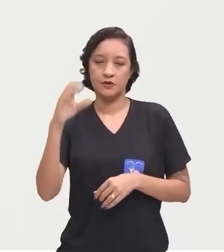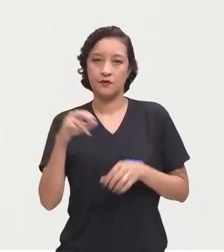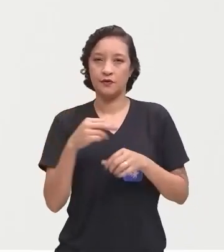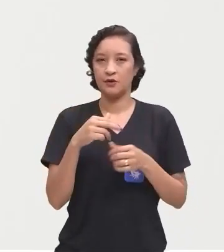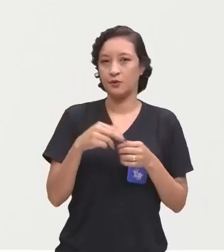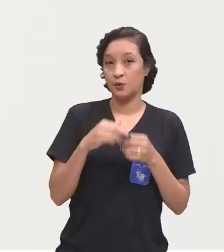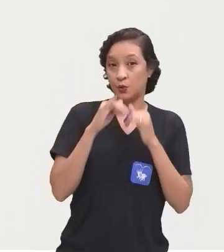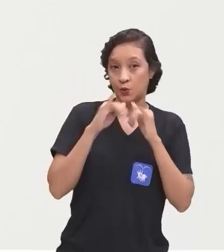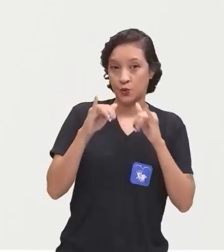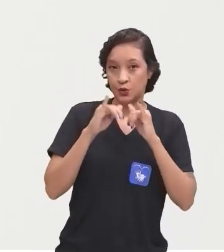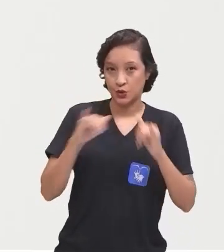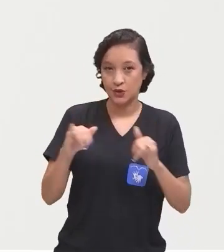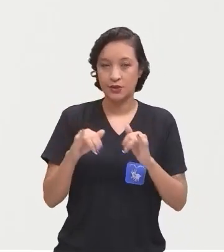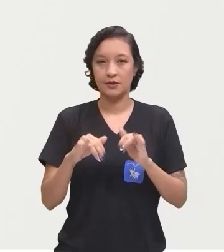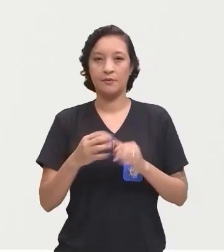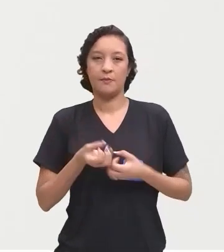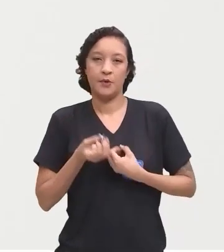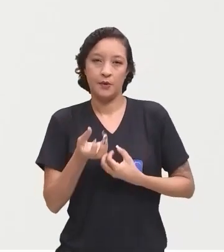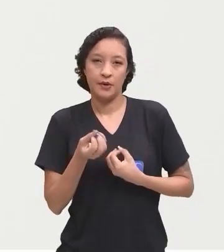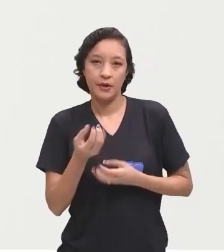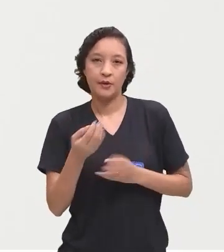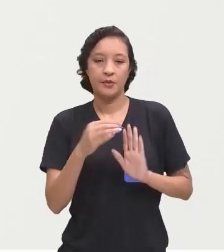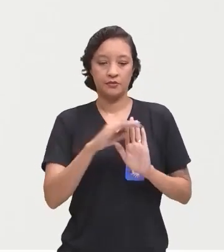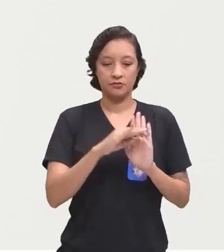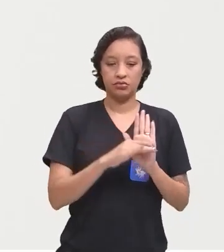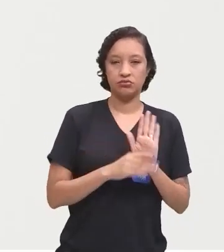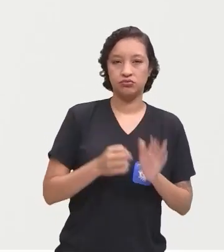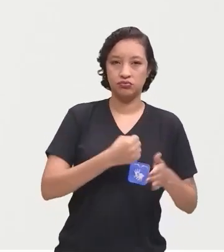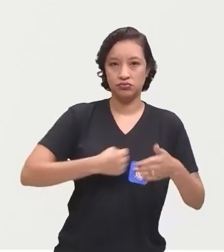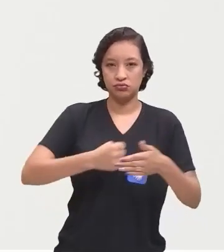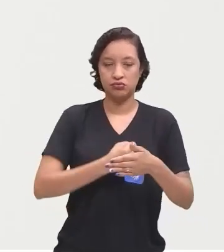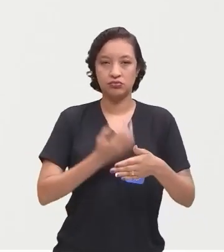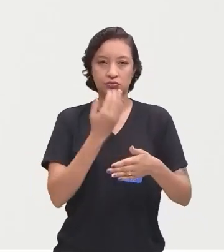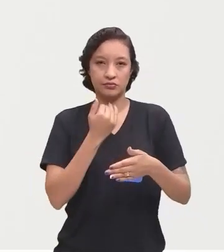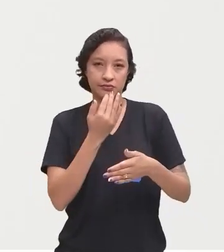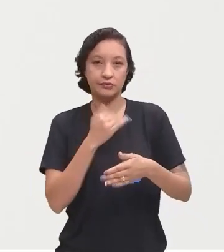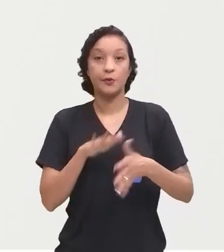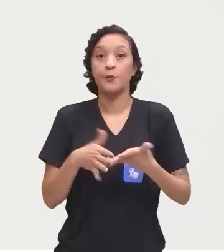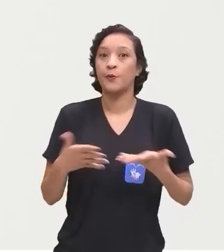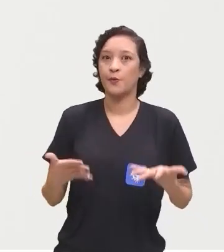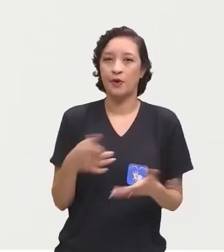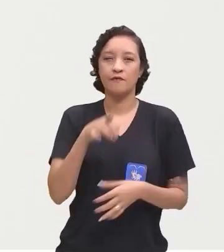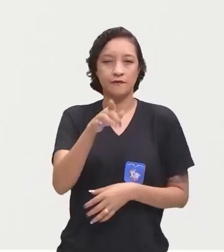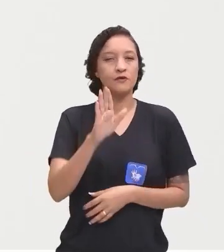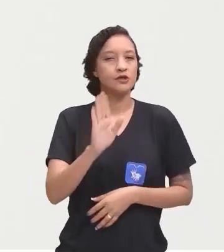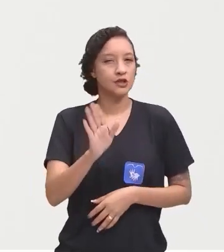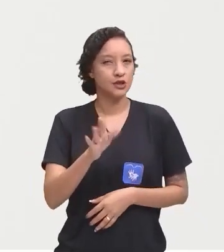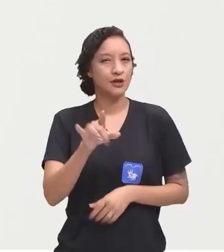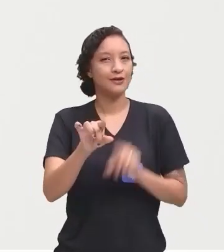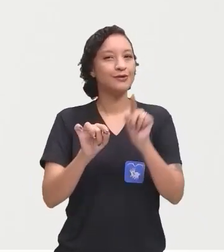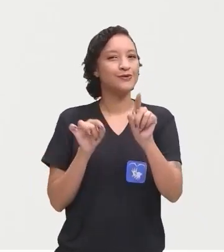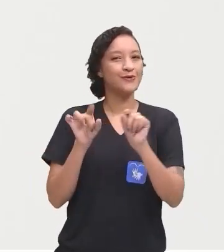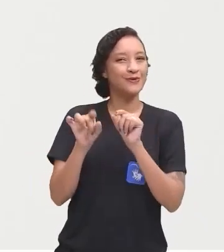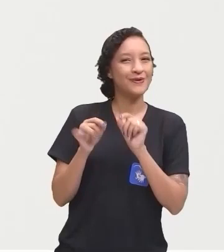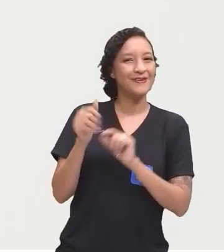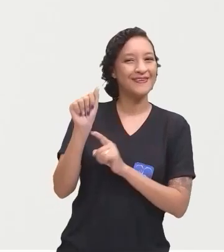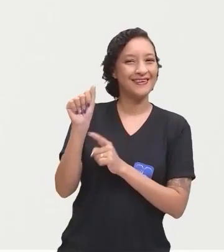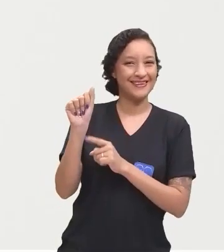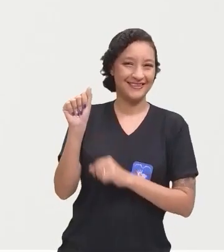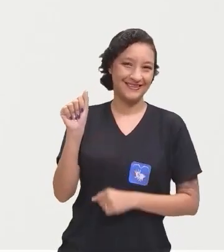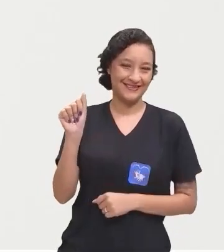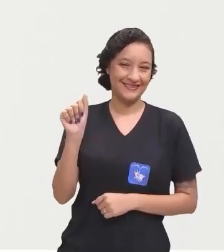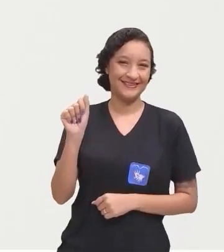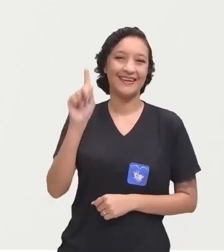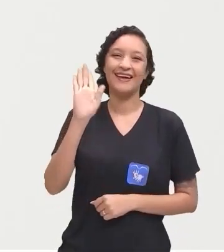ou receita? Você que prestou atenção e leu com muito carinho, colocou a letra A. O texto é